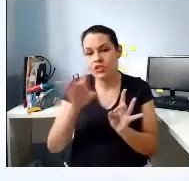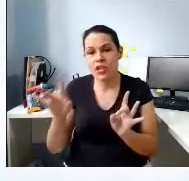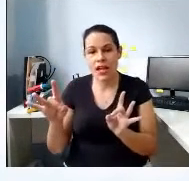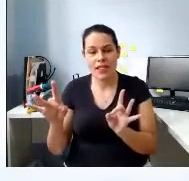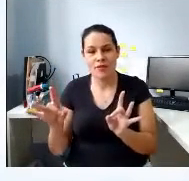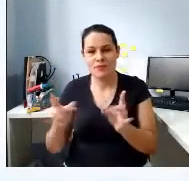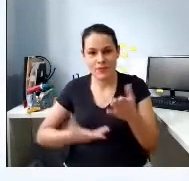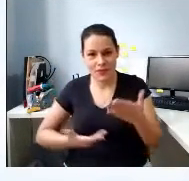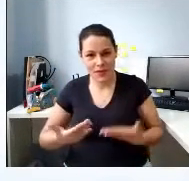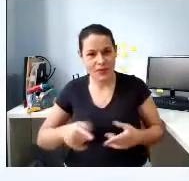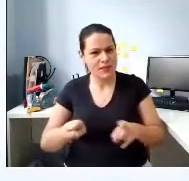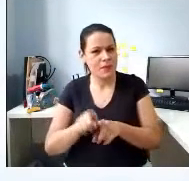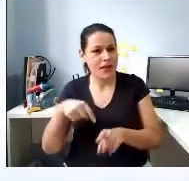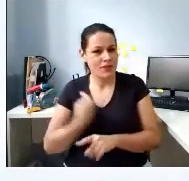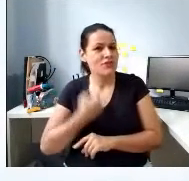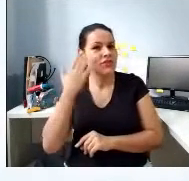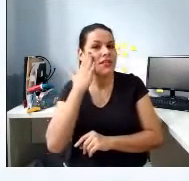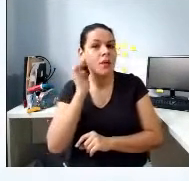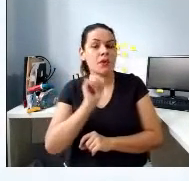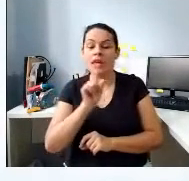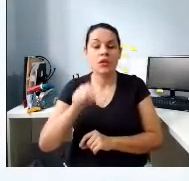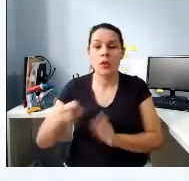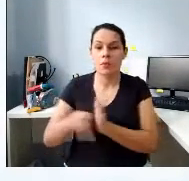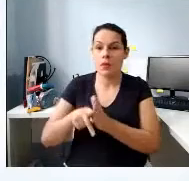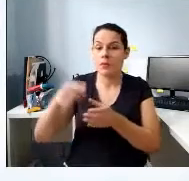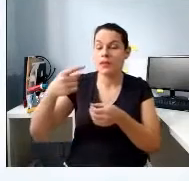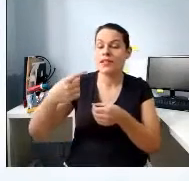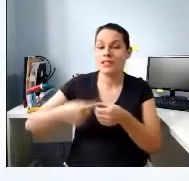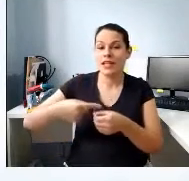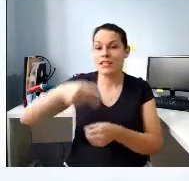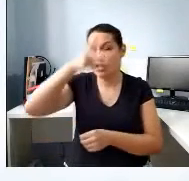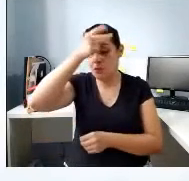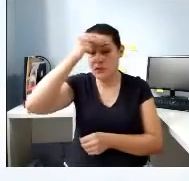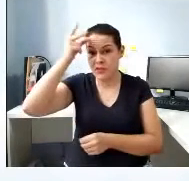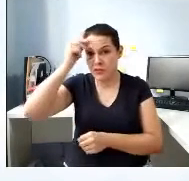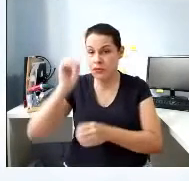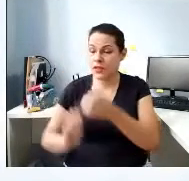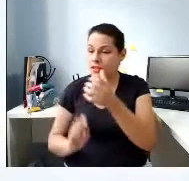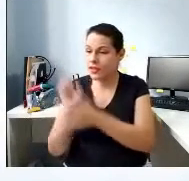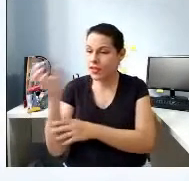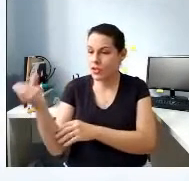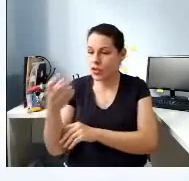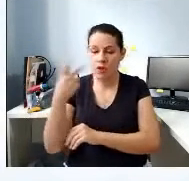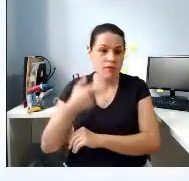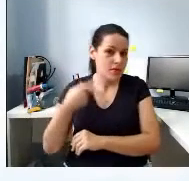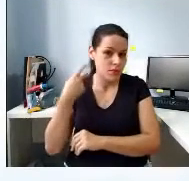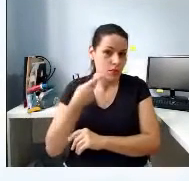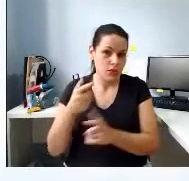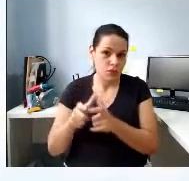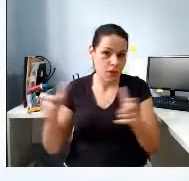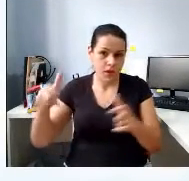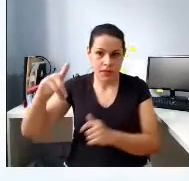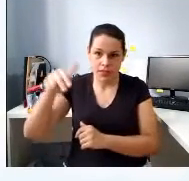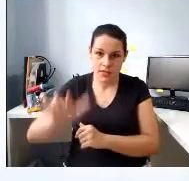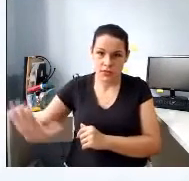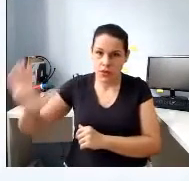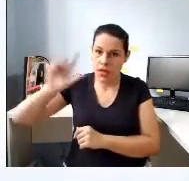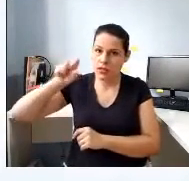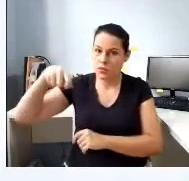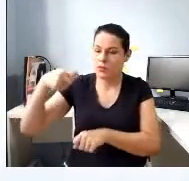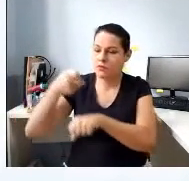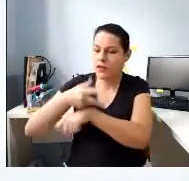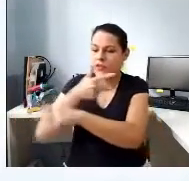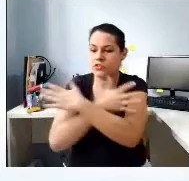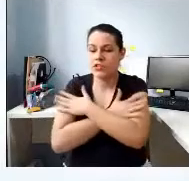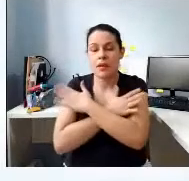sabe que não é aqui na prefeitura, na Câmara de Vereadores, que saem as políticas nacionais em relação ao emprego. Mas o